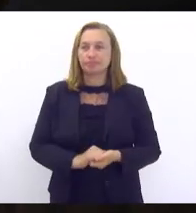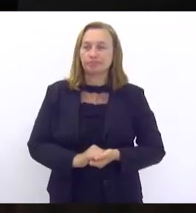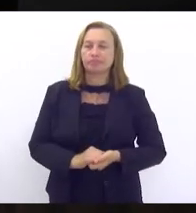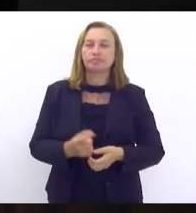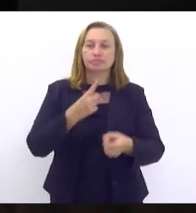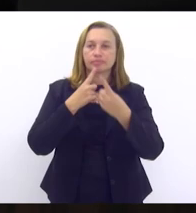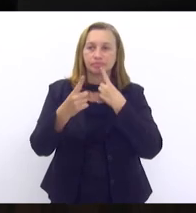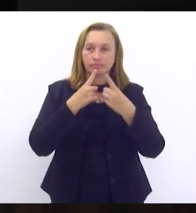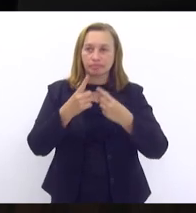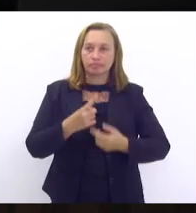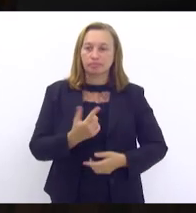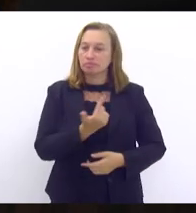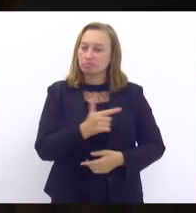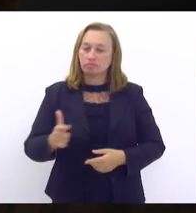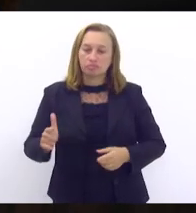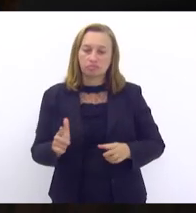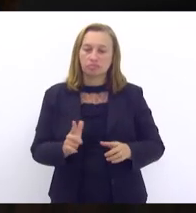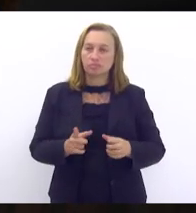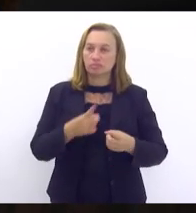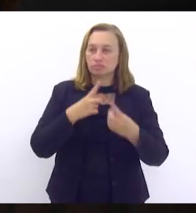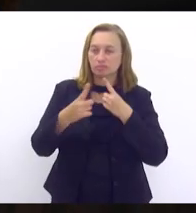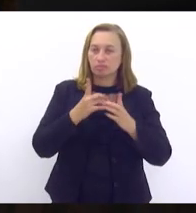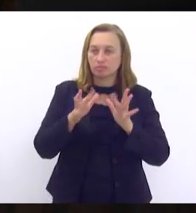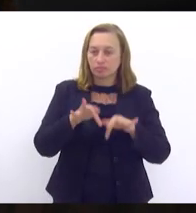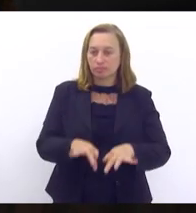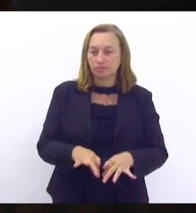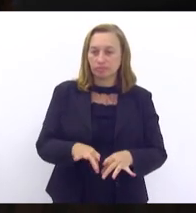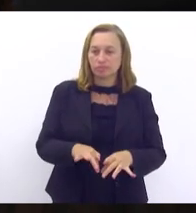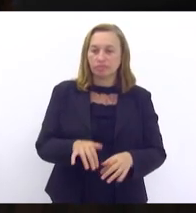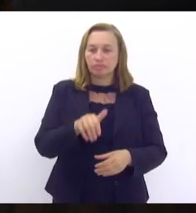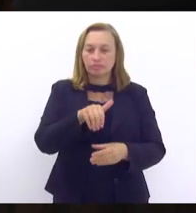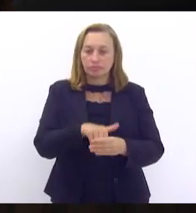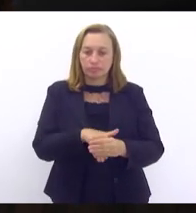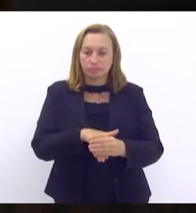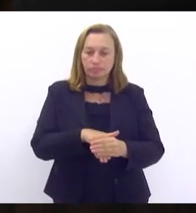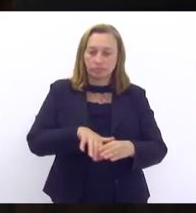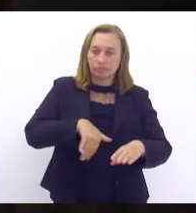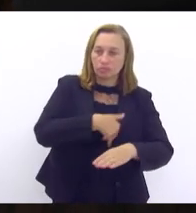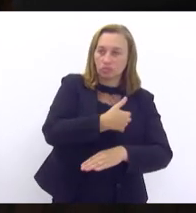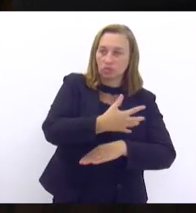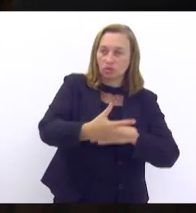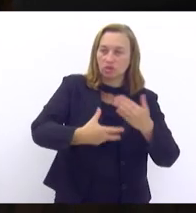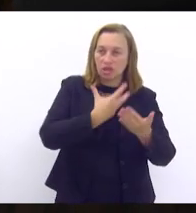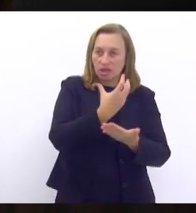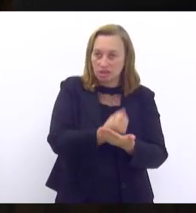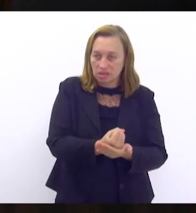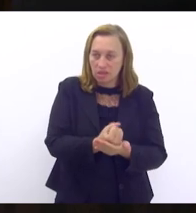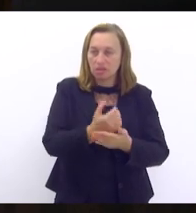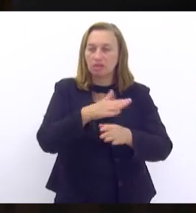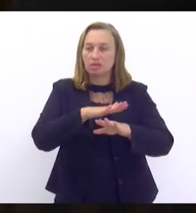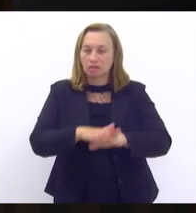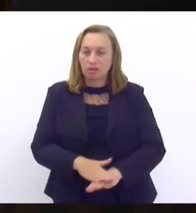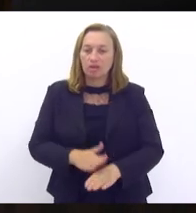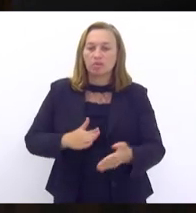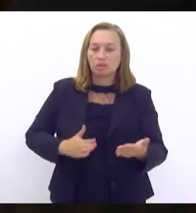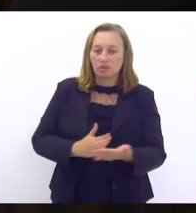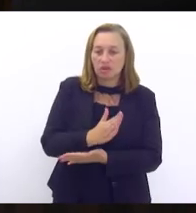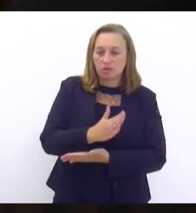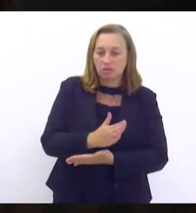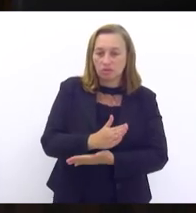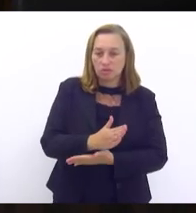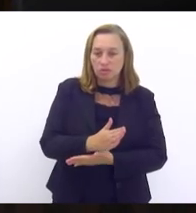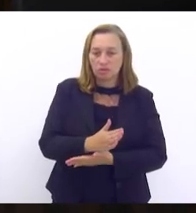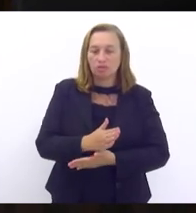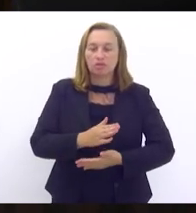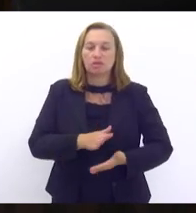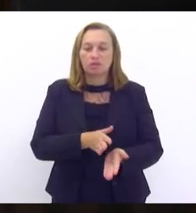Em discussão, não havendo quem queira discutir, encerrada a discussão. Em votação, senhores que aprovam, permaneçam como estão. Aprovado,